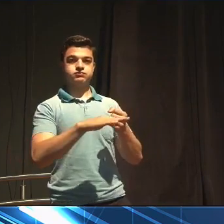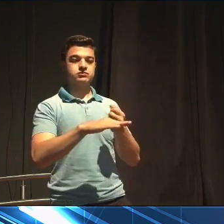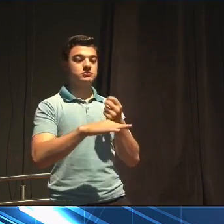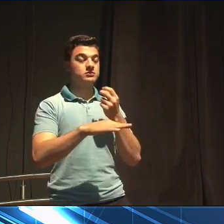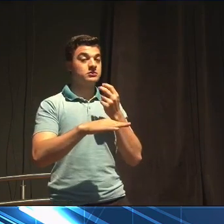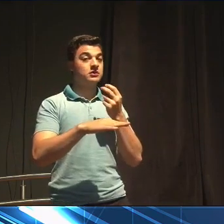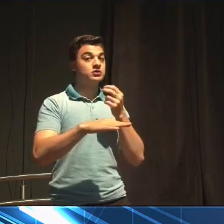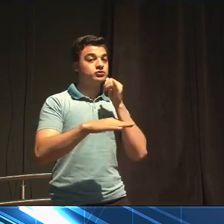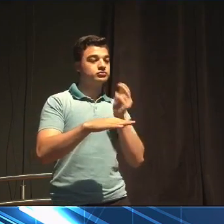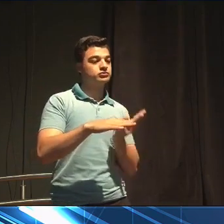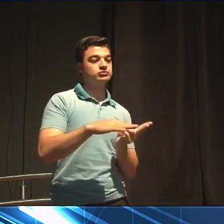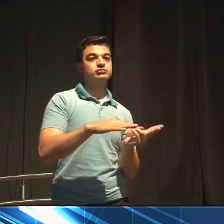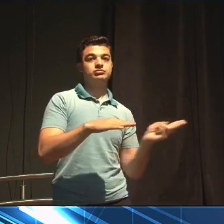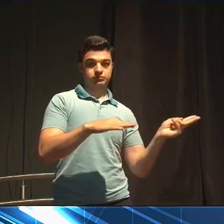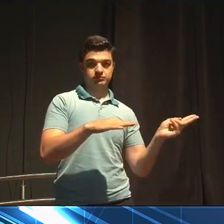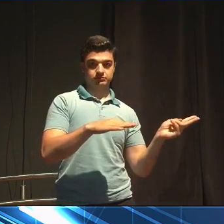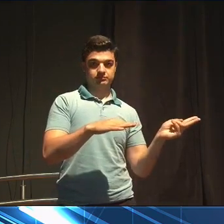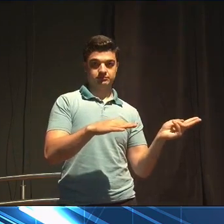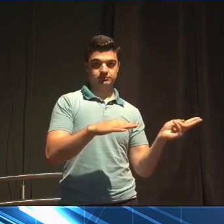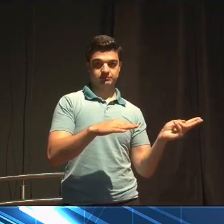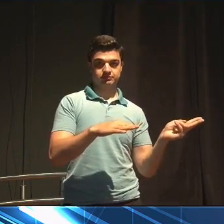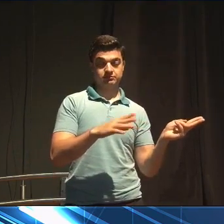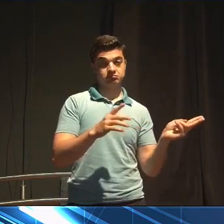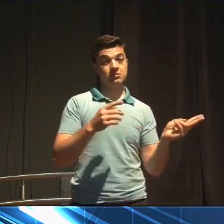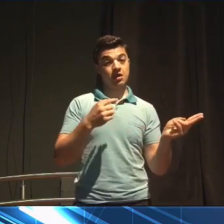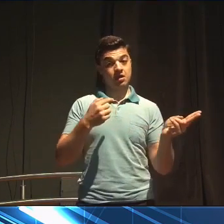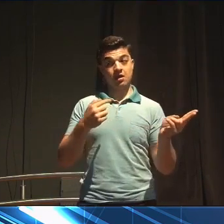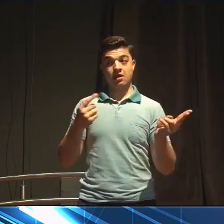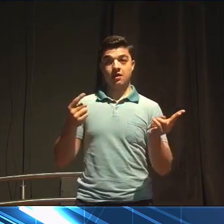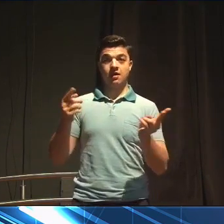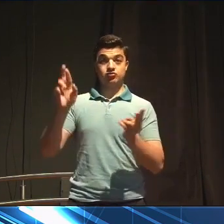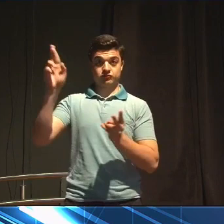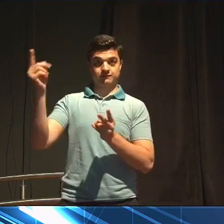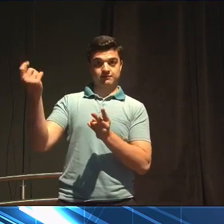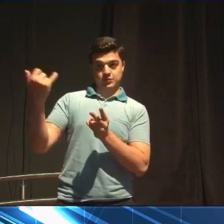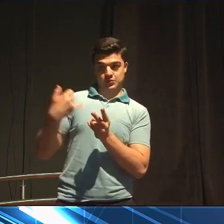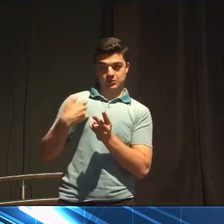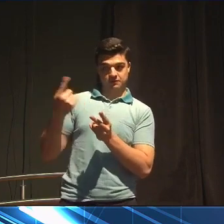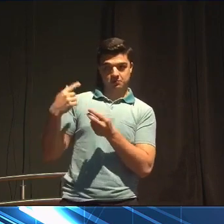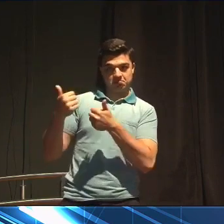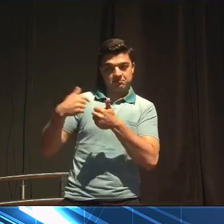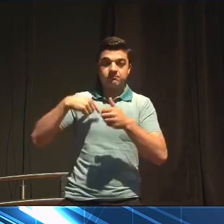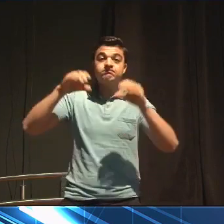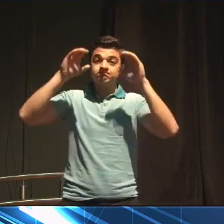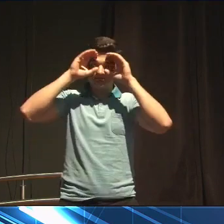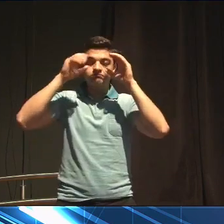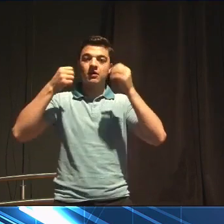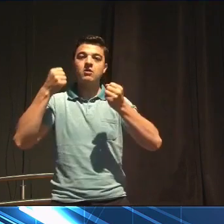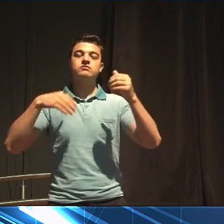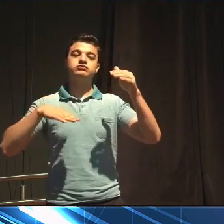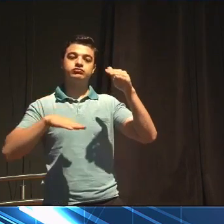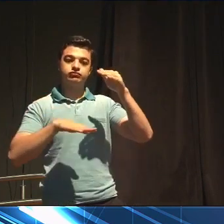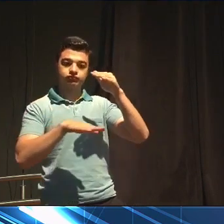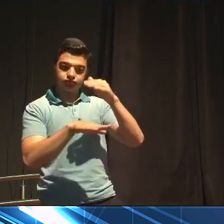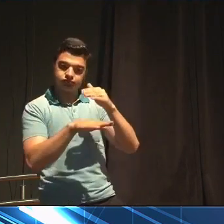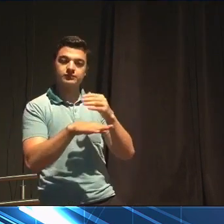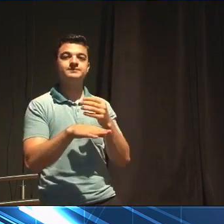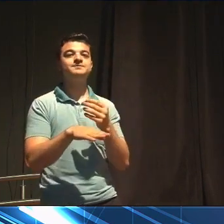intuitivo. Eu fui lá, fiz o que eu achei que era correto, peguei o carregador, encaixei no carro, acendeu a telinha de um